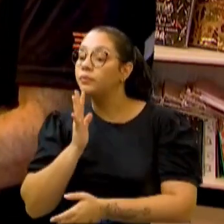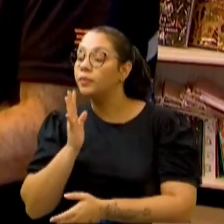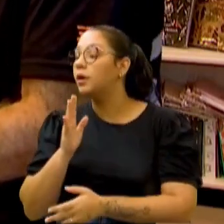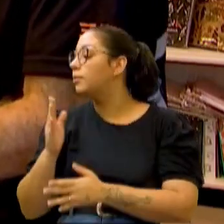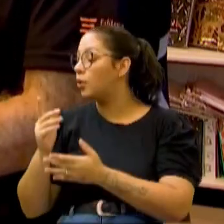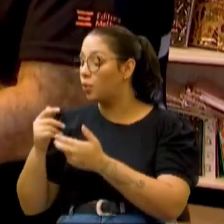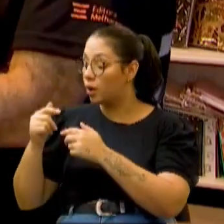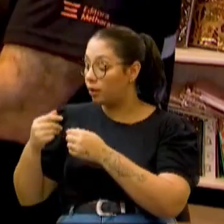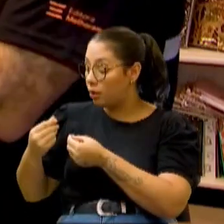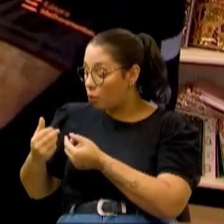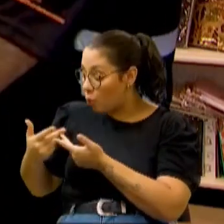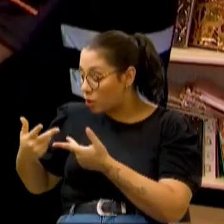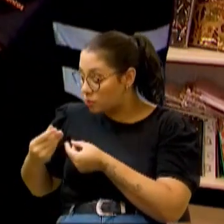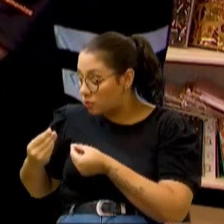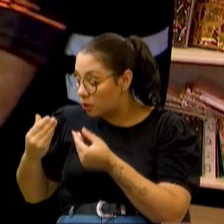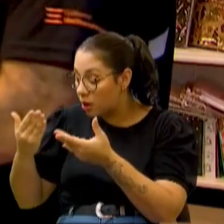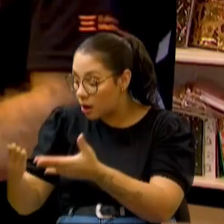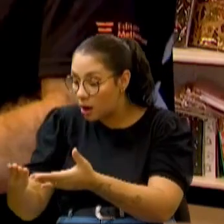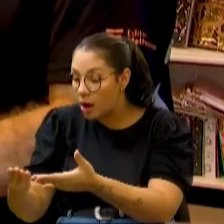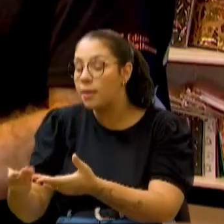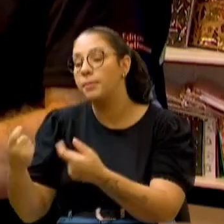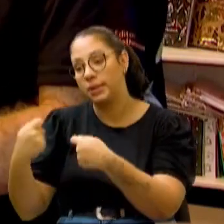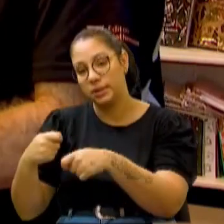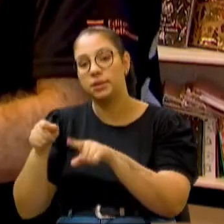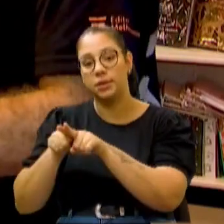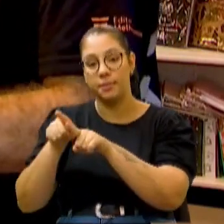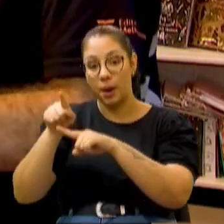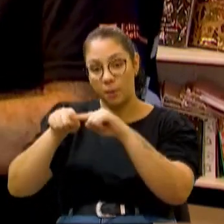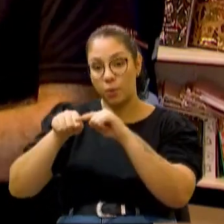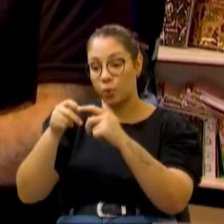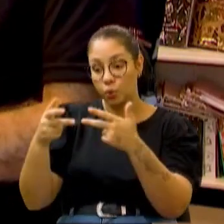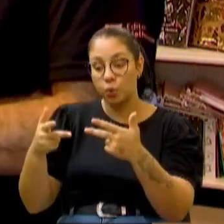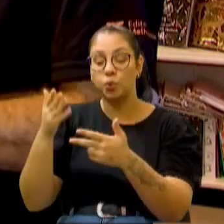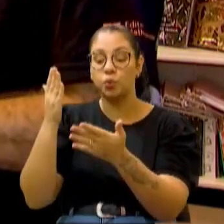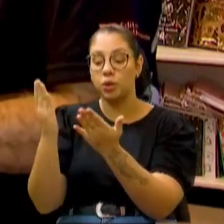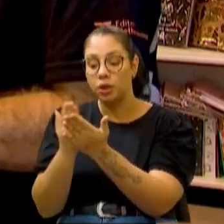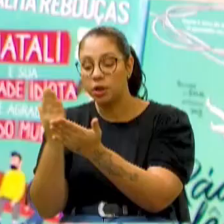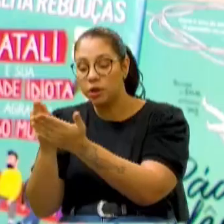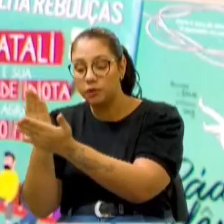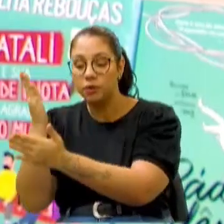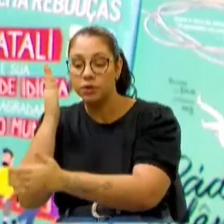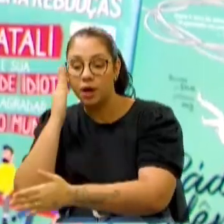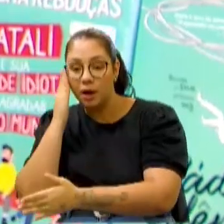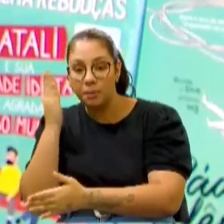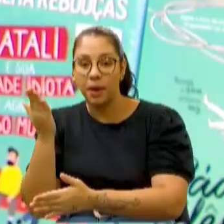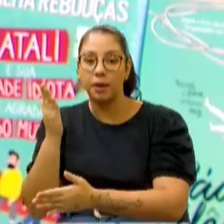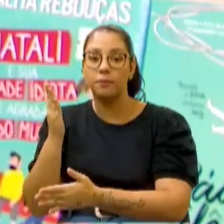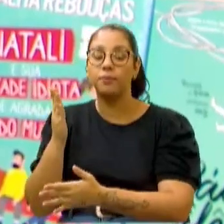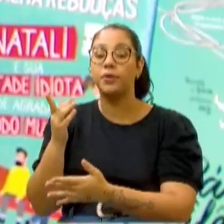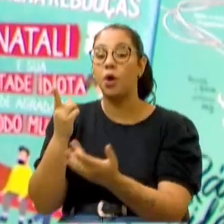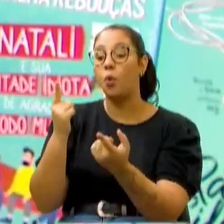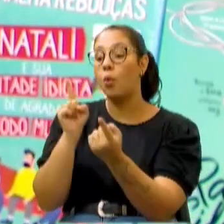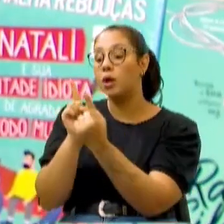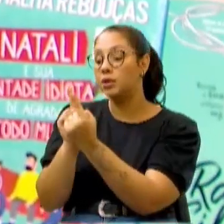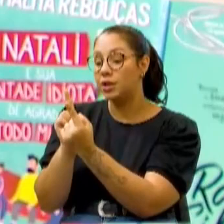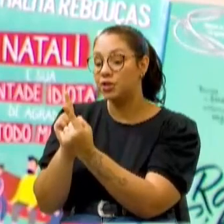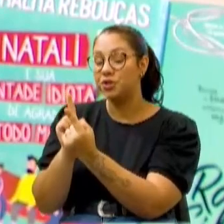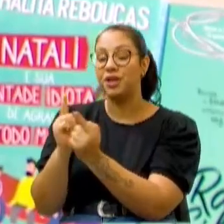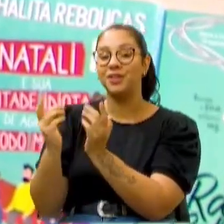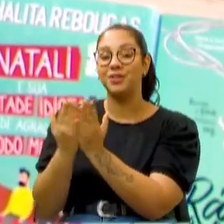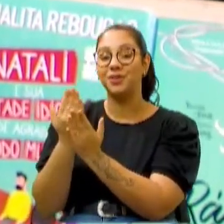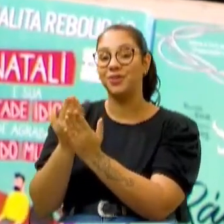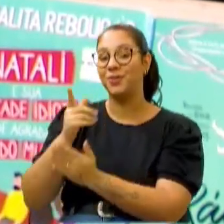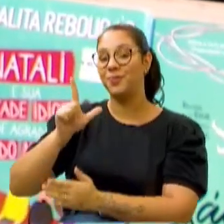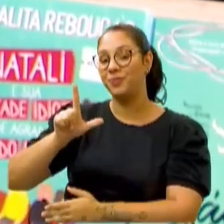vai oferecer para ele, nós precisamos conhecer os nossos produtos. Agora, exigir de um livreiro, né, o atendente na